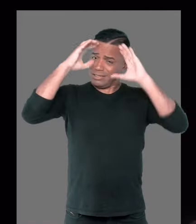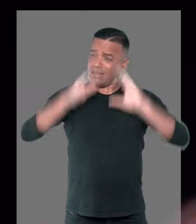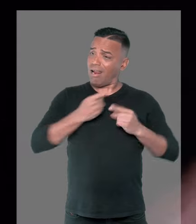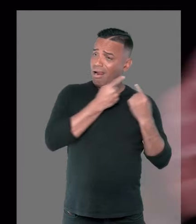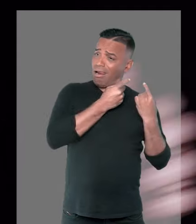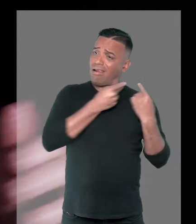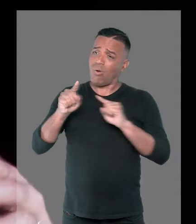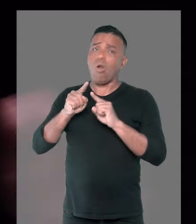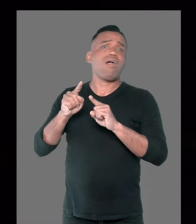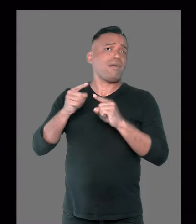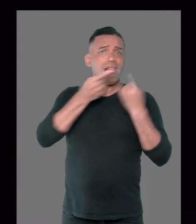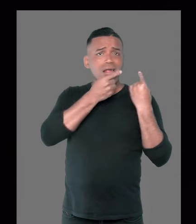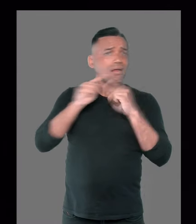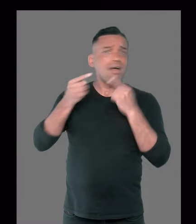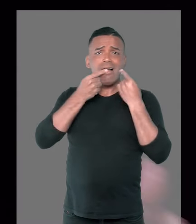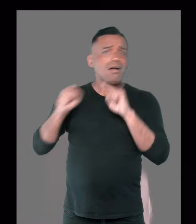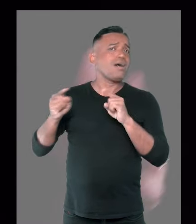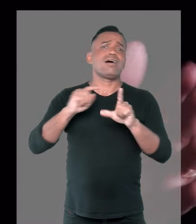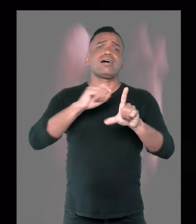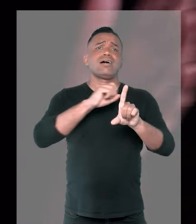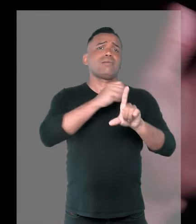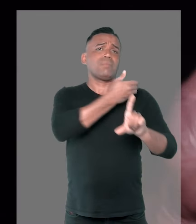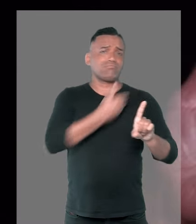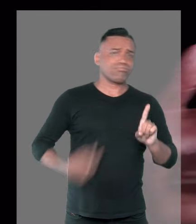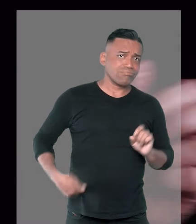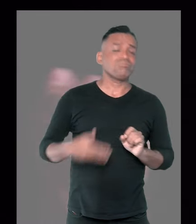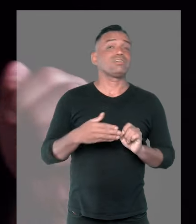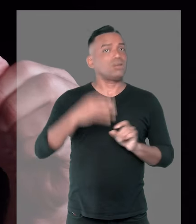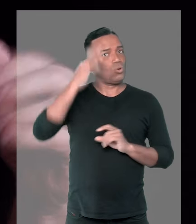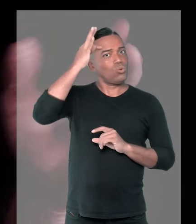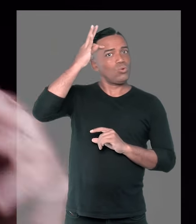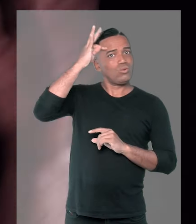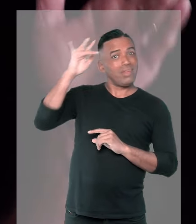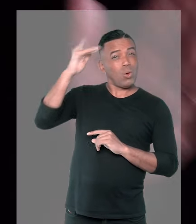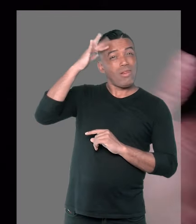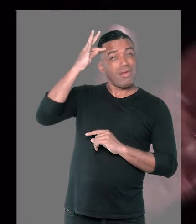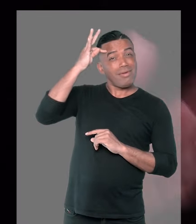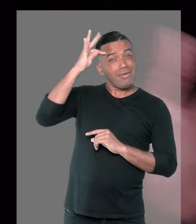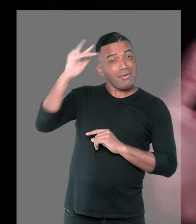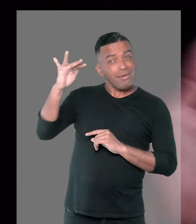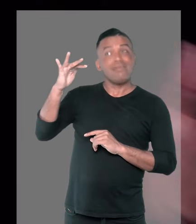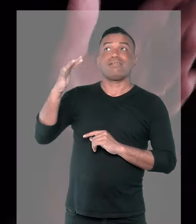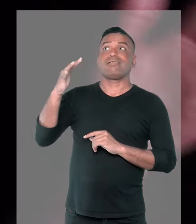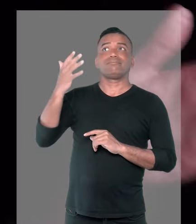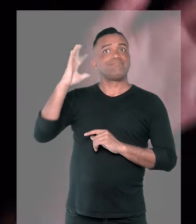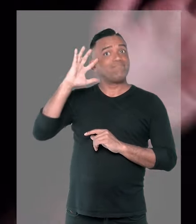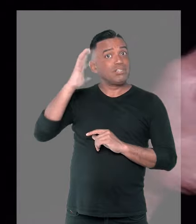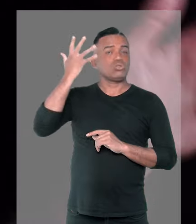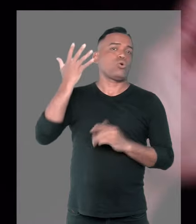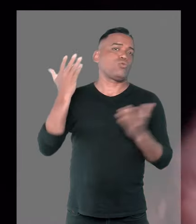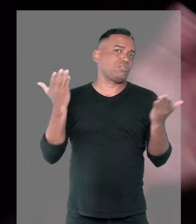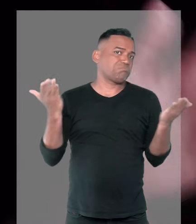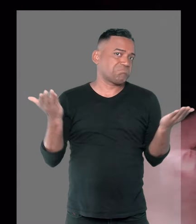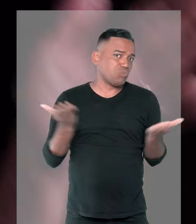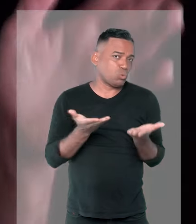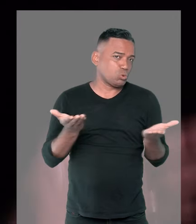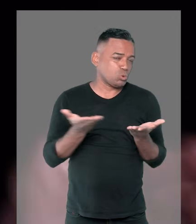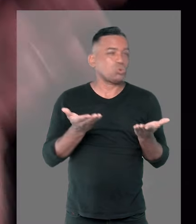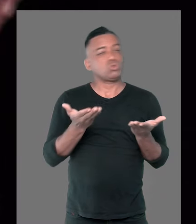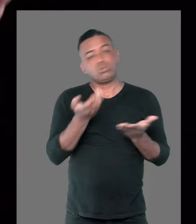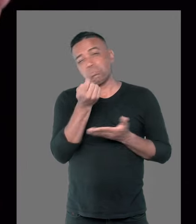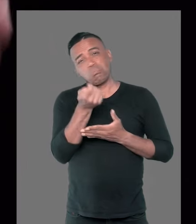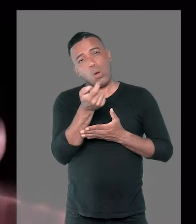as teorias que a gente tem que são teorias extremamente legadas eh hoje quer dizer elas resolvem teorias legadas são aquelas que resolvem